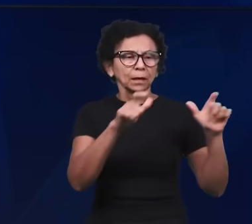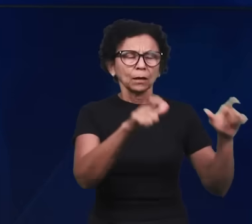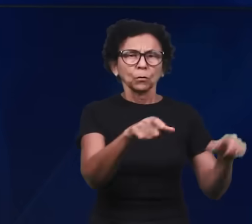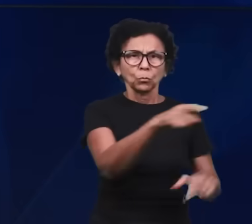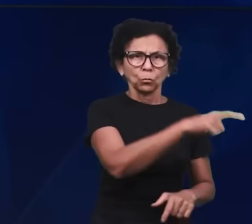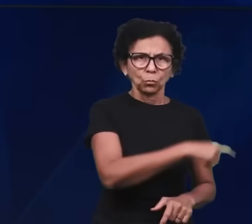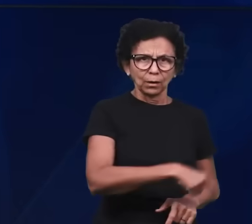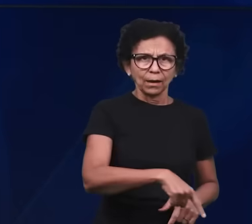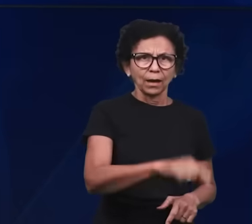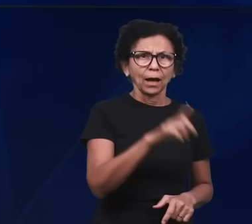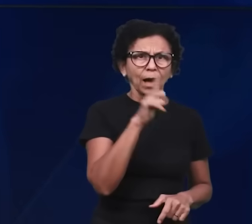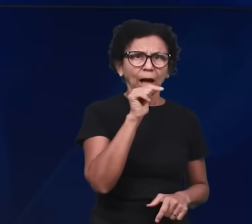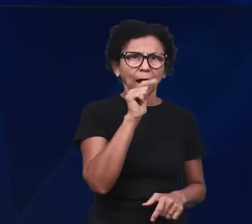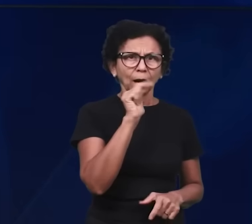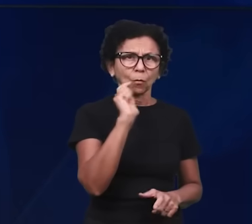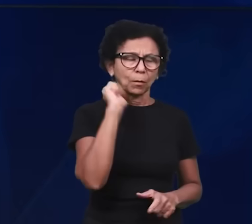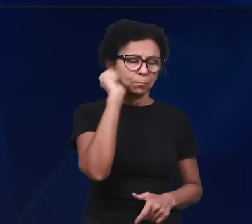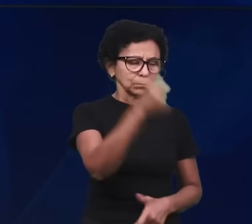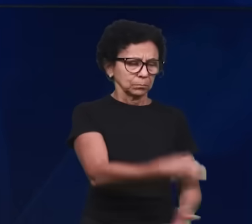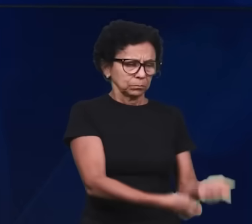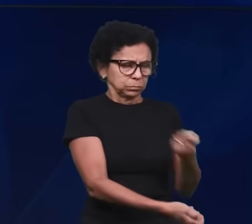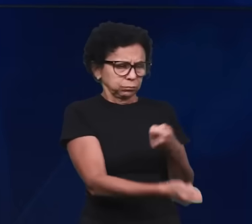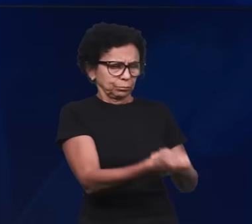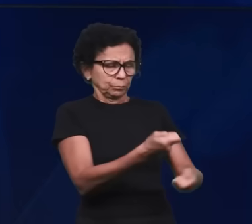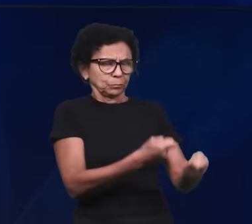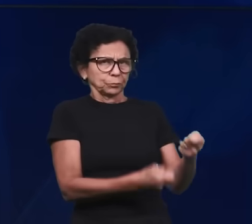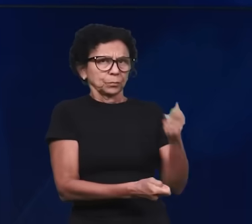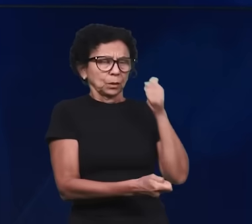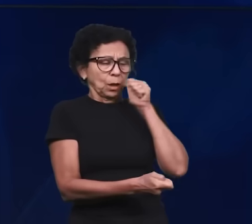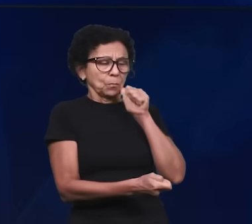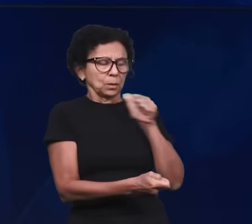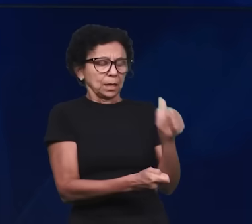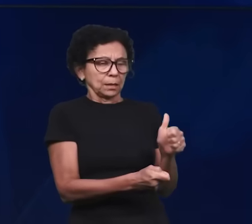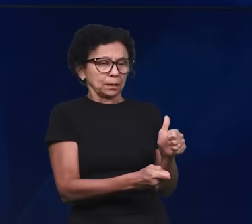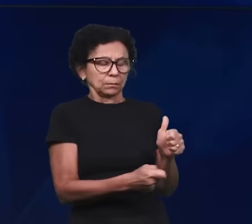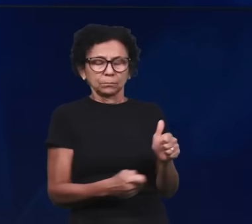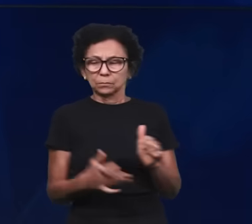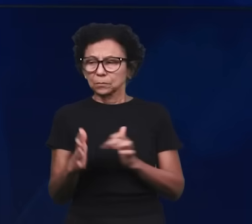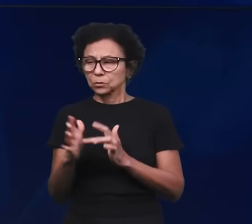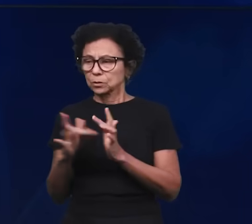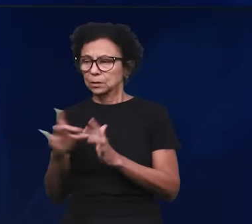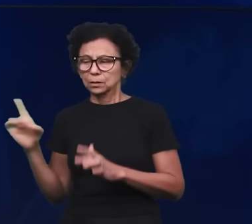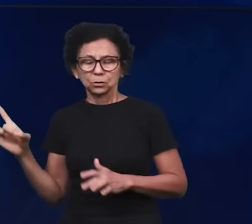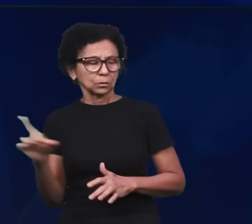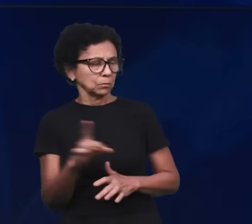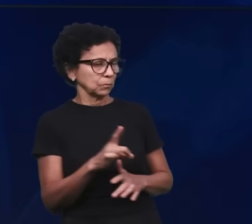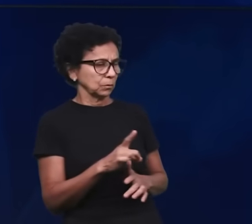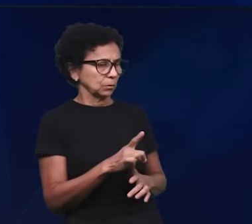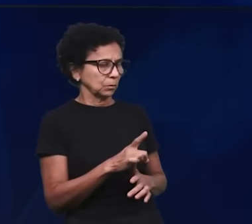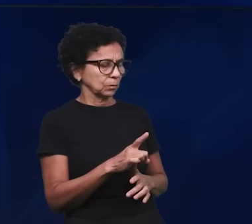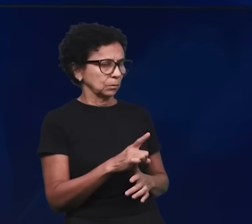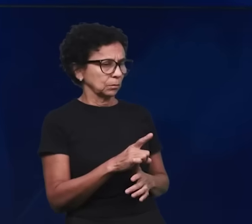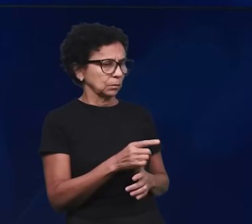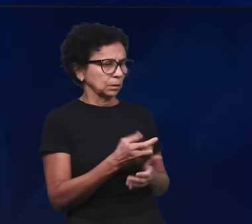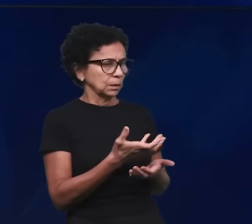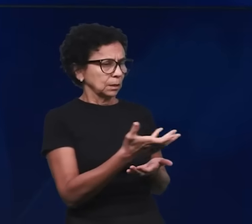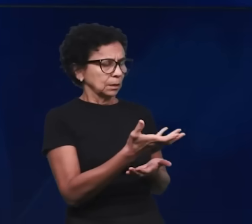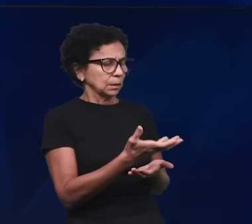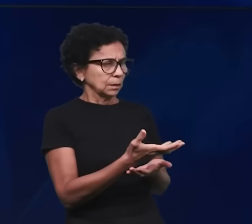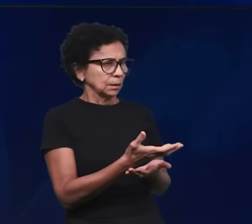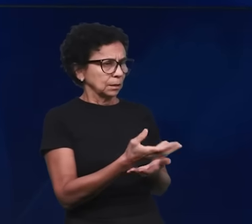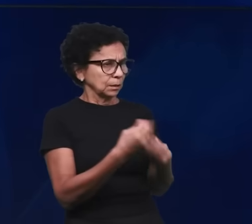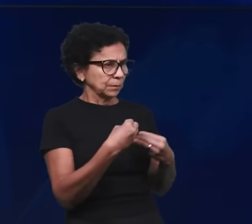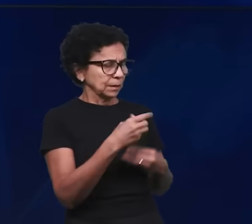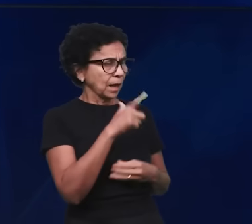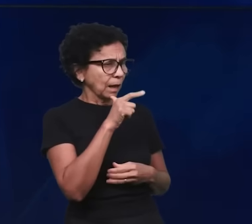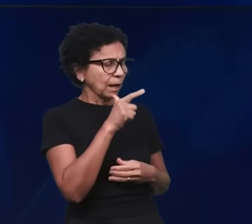chegar naquele poço, ele ficou despedido, daqui a pouco chegou aquela mulher. E Jesus falou, dá-me de beber. E aquela mulher falou, como é